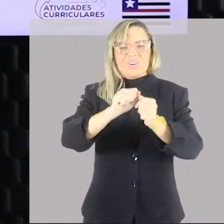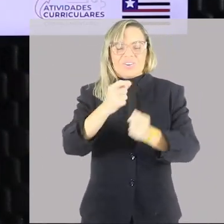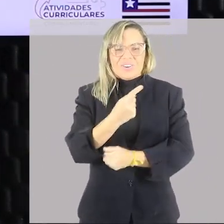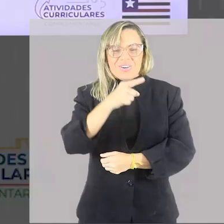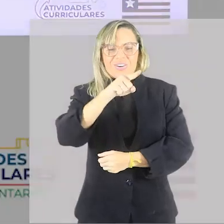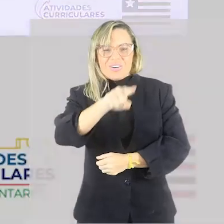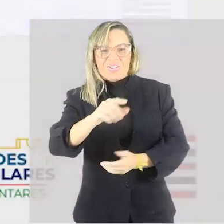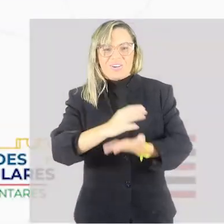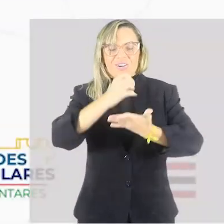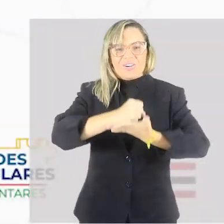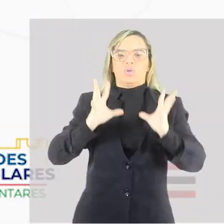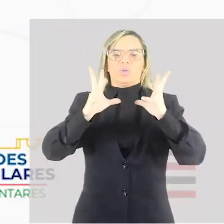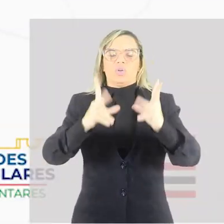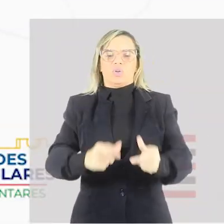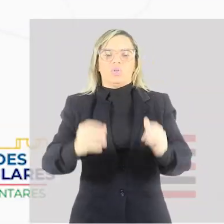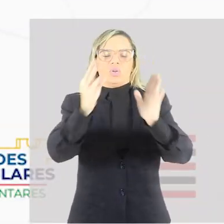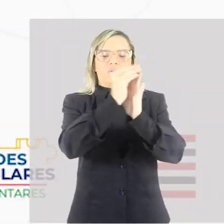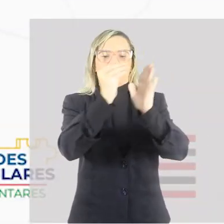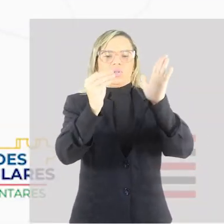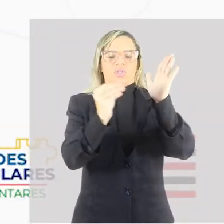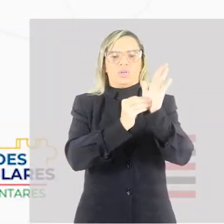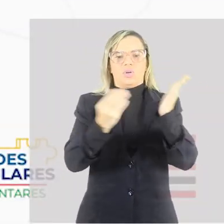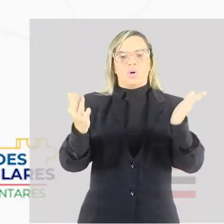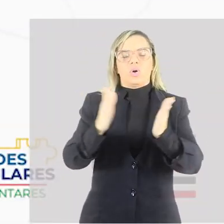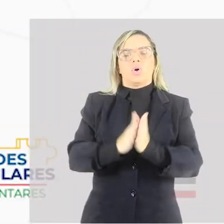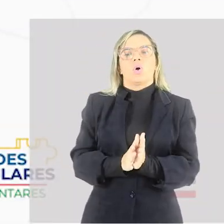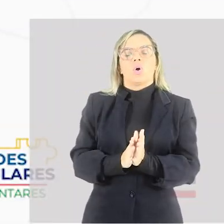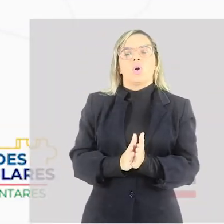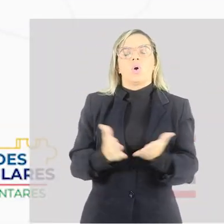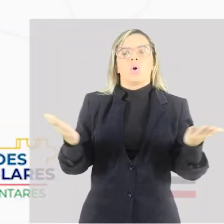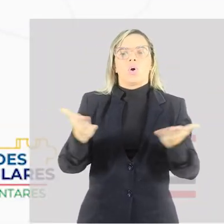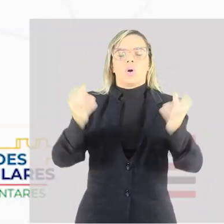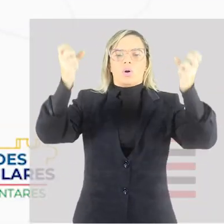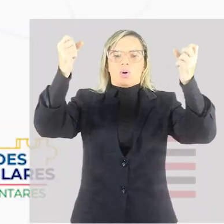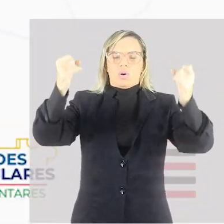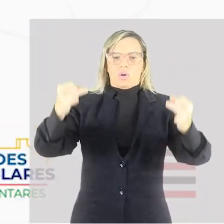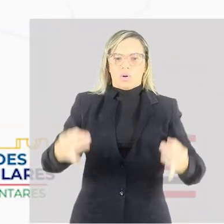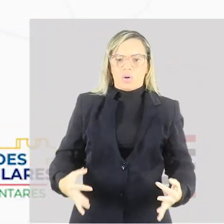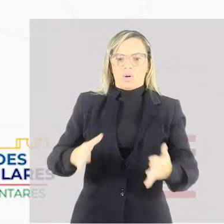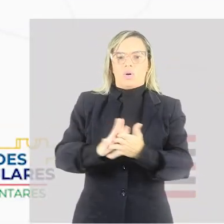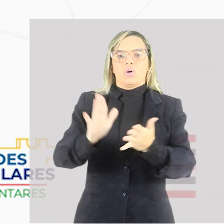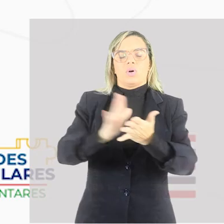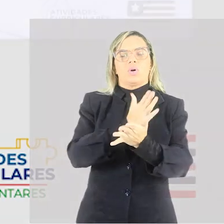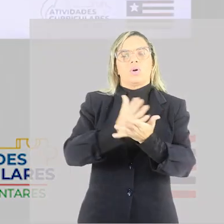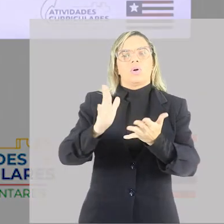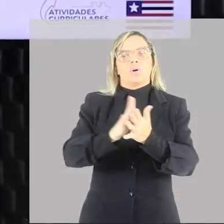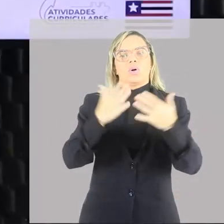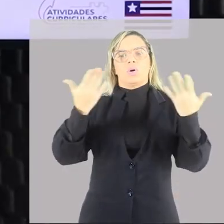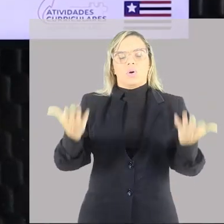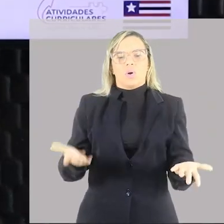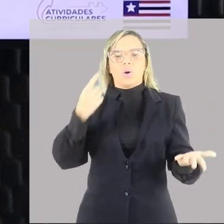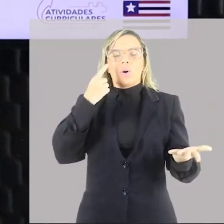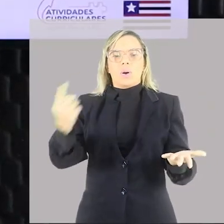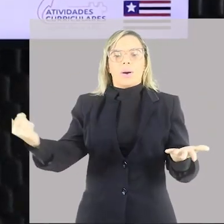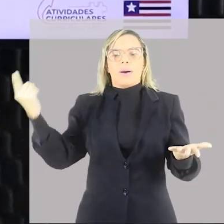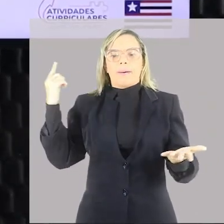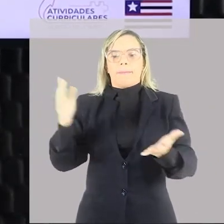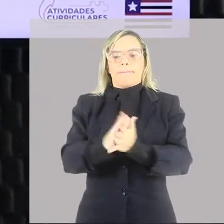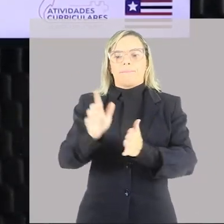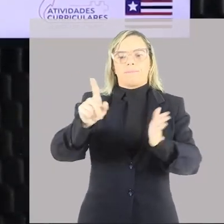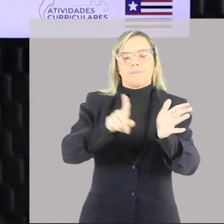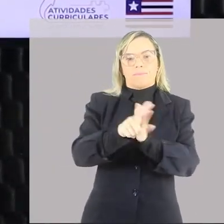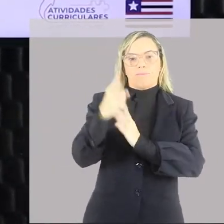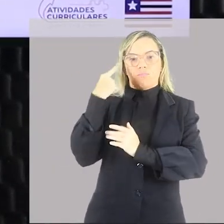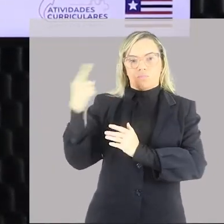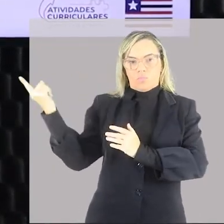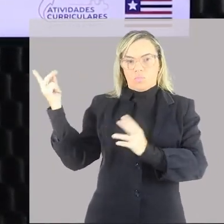para contribuir com vocês. Então, eu vou comentar com vocês, através, claro, de algumas questões, o patos e o